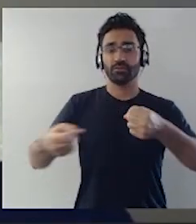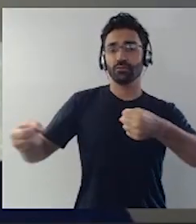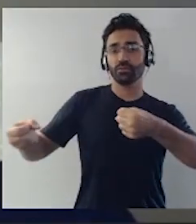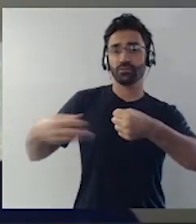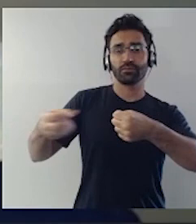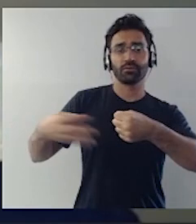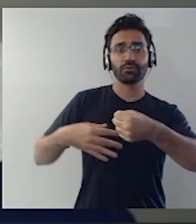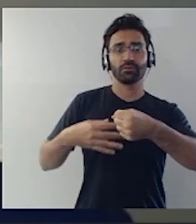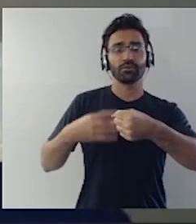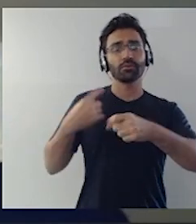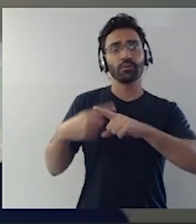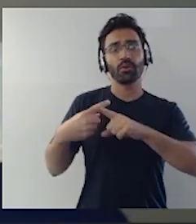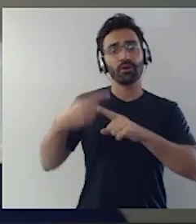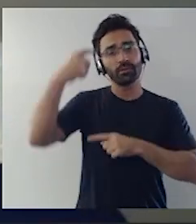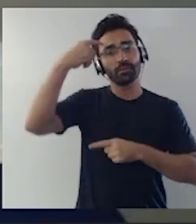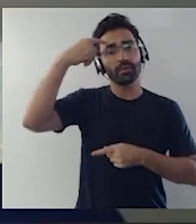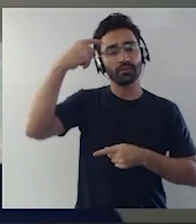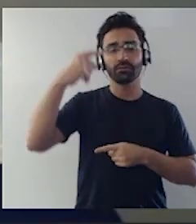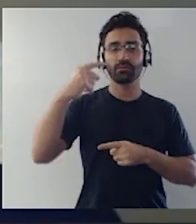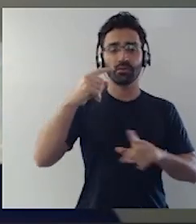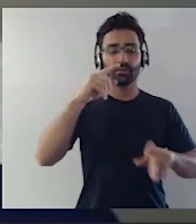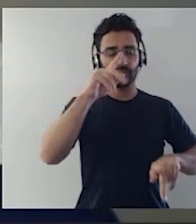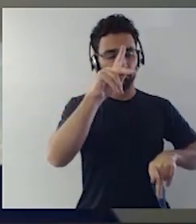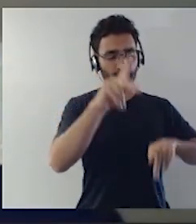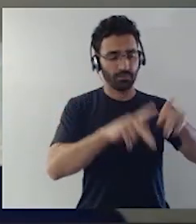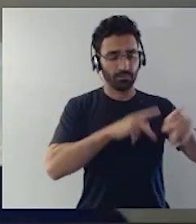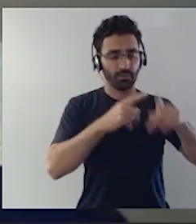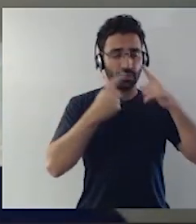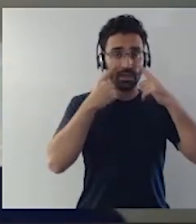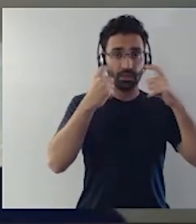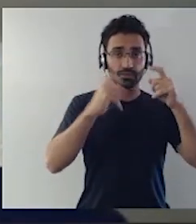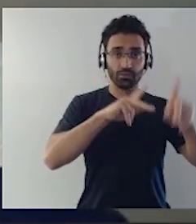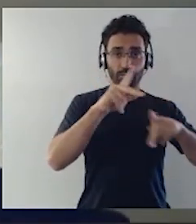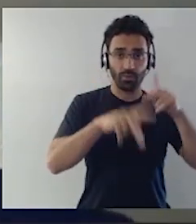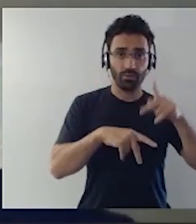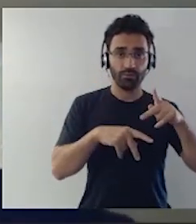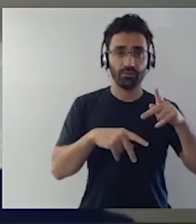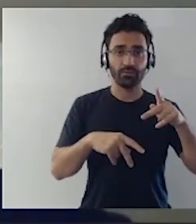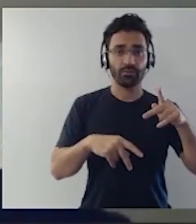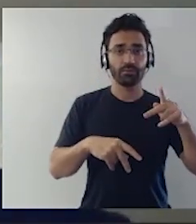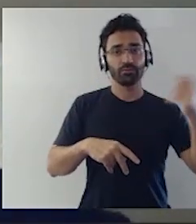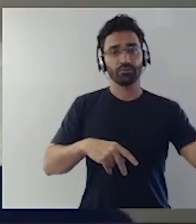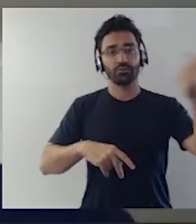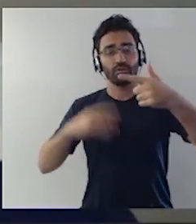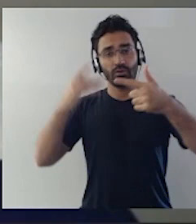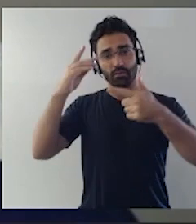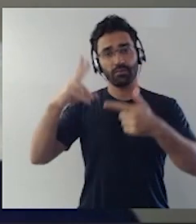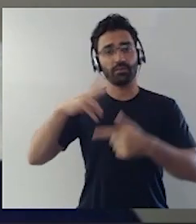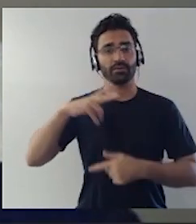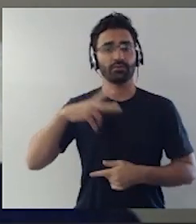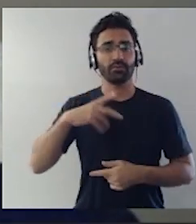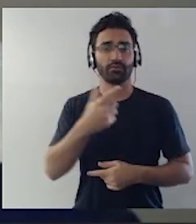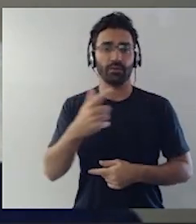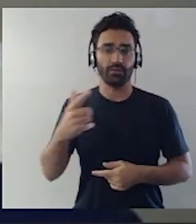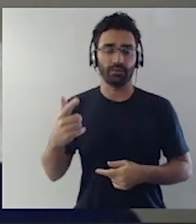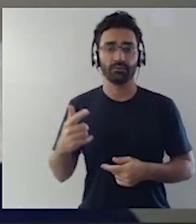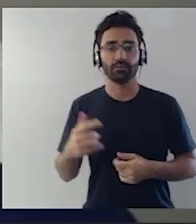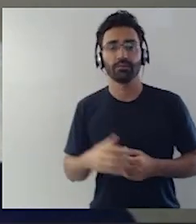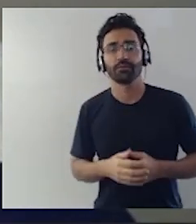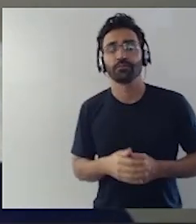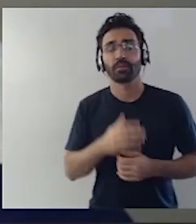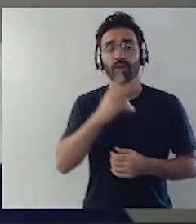o princípio da supremacia do interesse público sobre o particular não existisse. E eu acho que